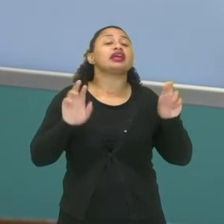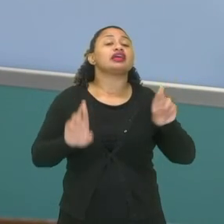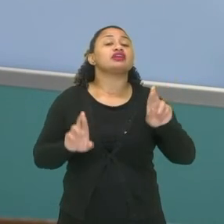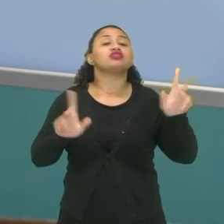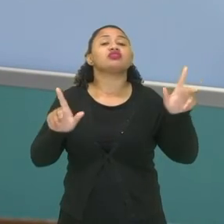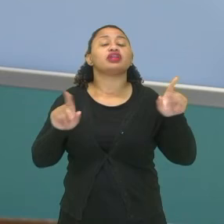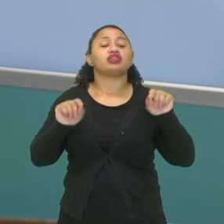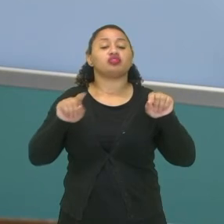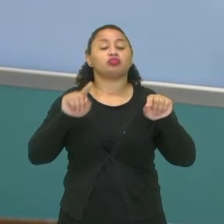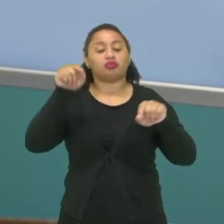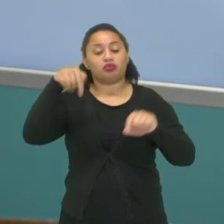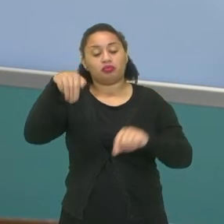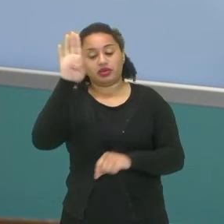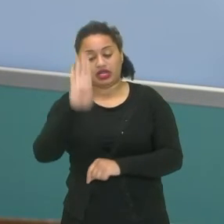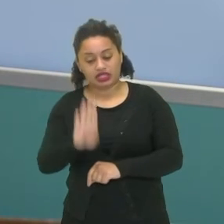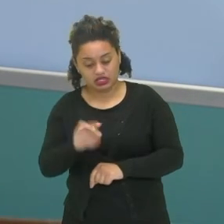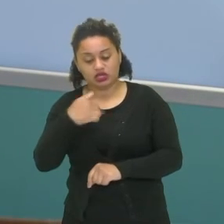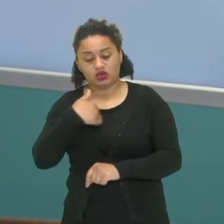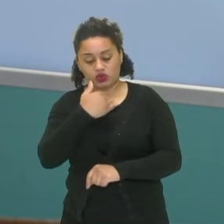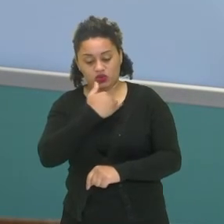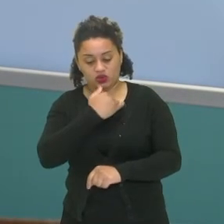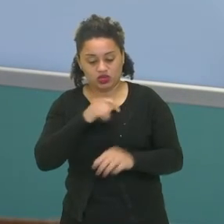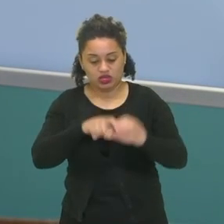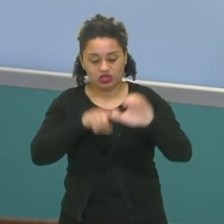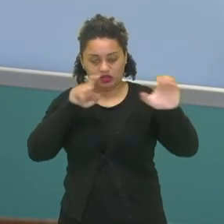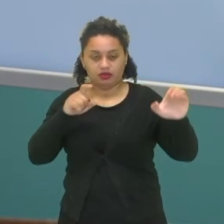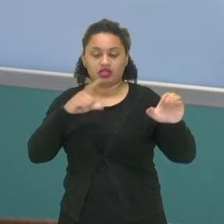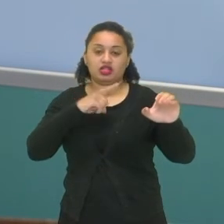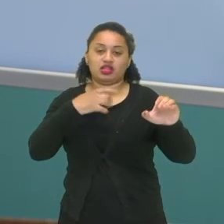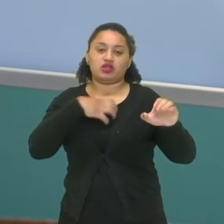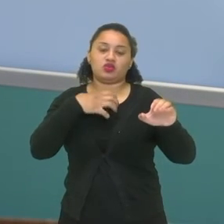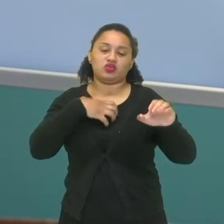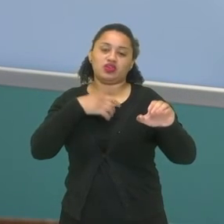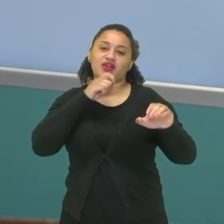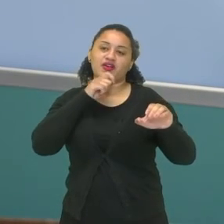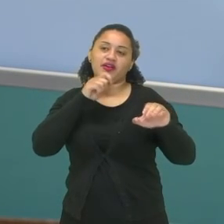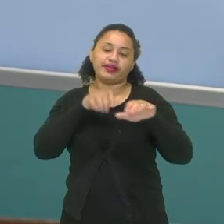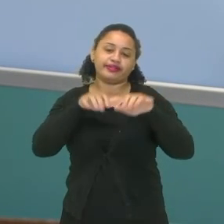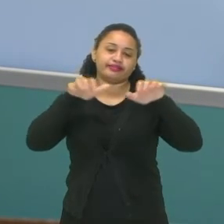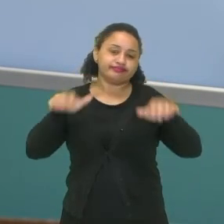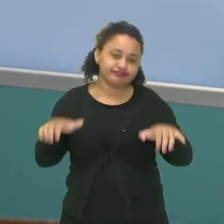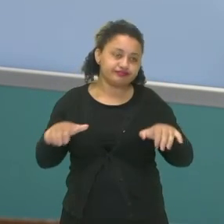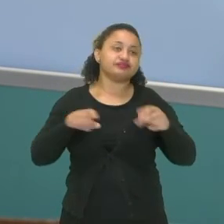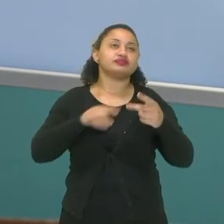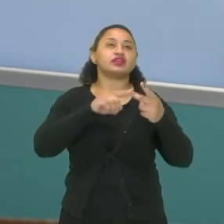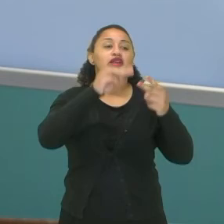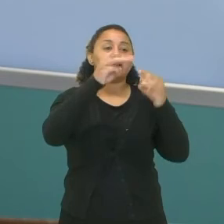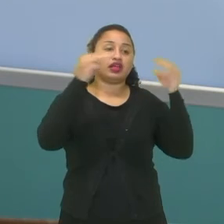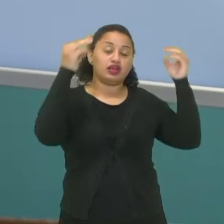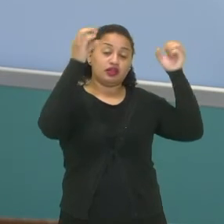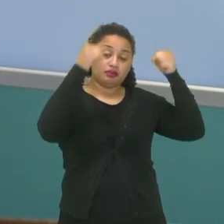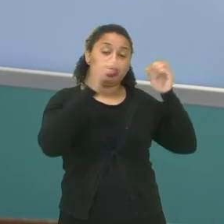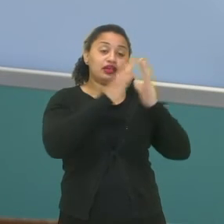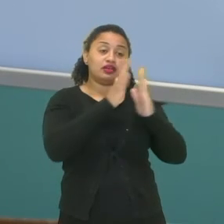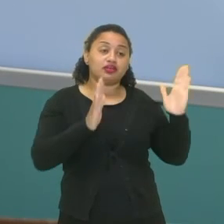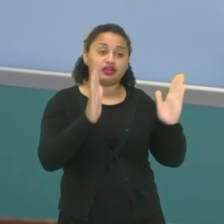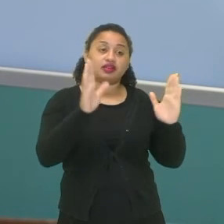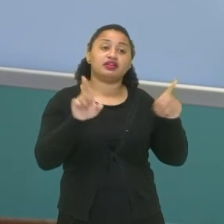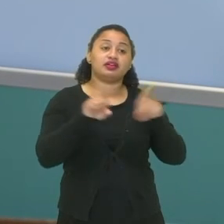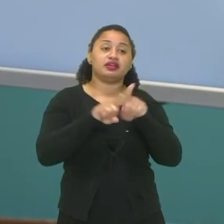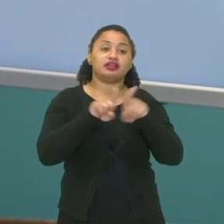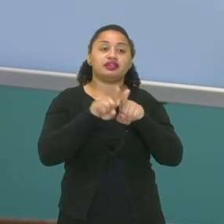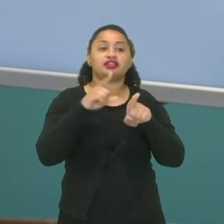Brasil, que ao se tornar independente vai ter um regime monárquico, e o México, né, por um curto período de tempo, também vai ter